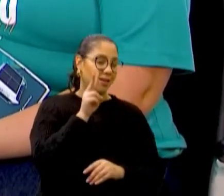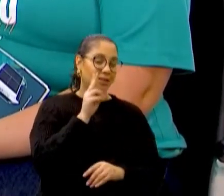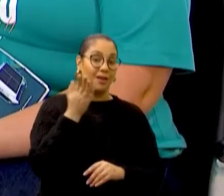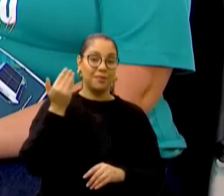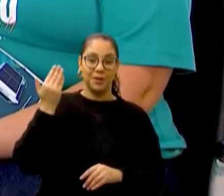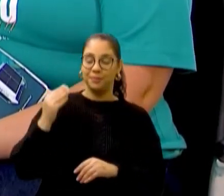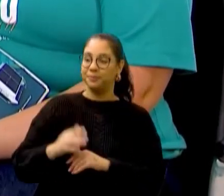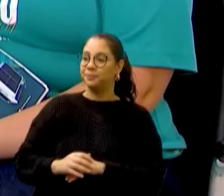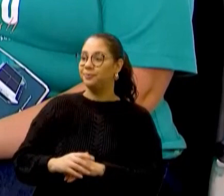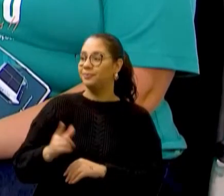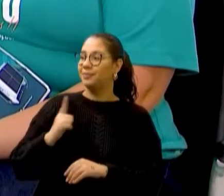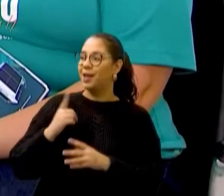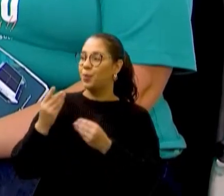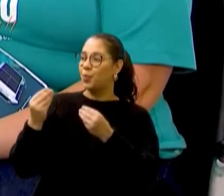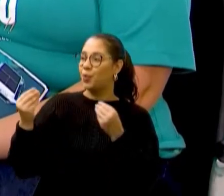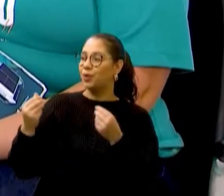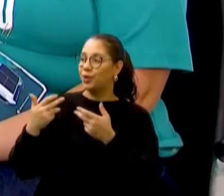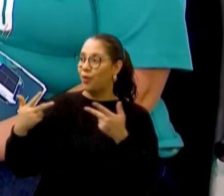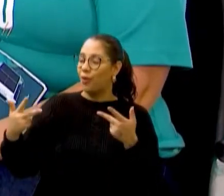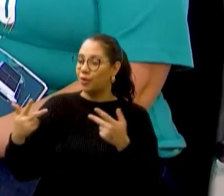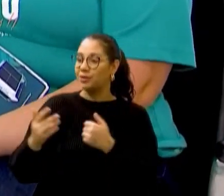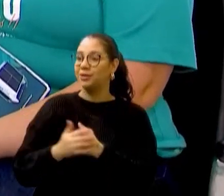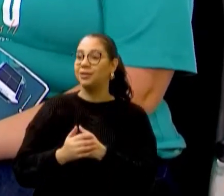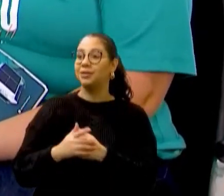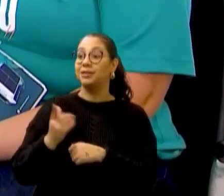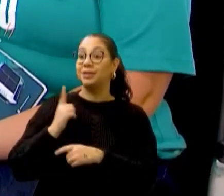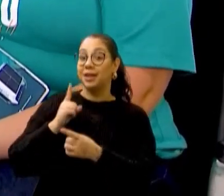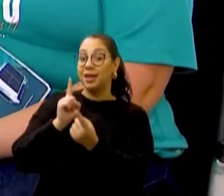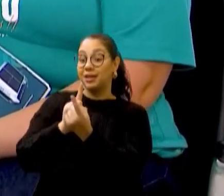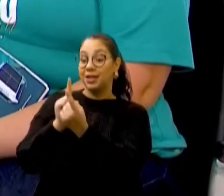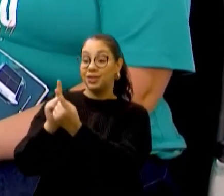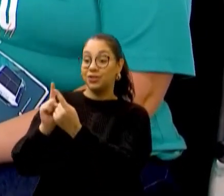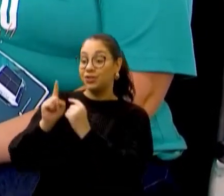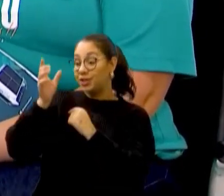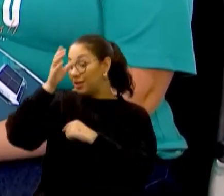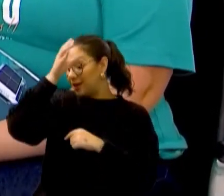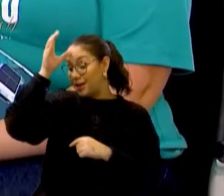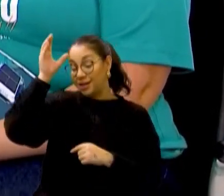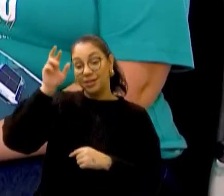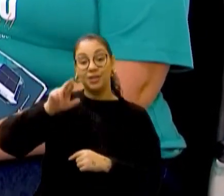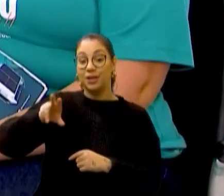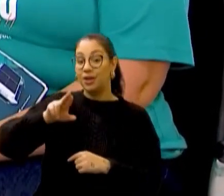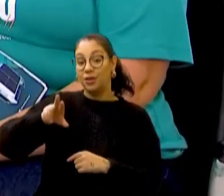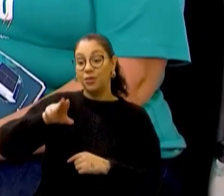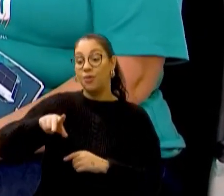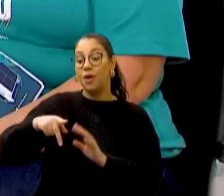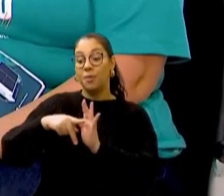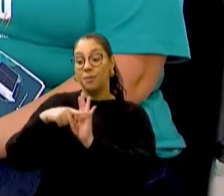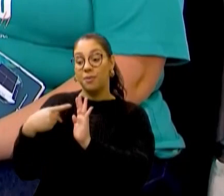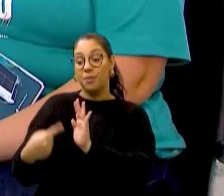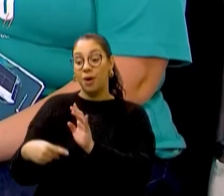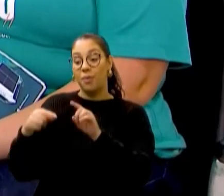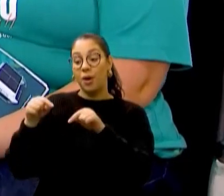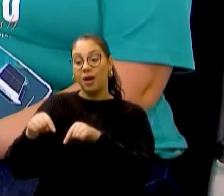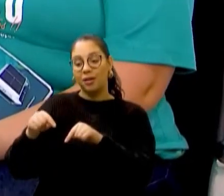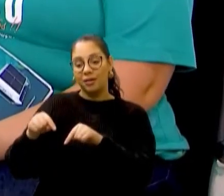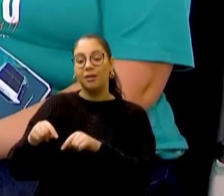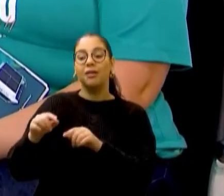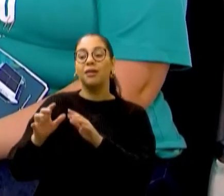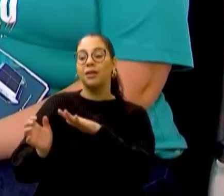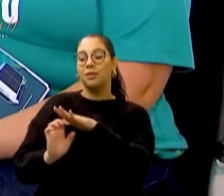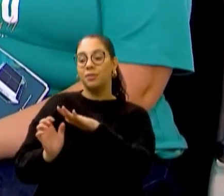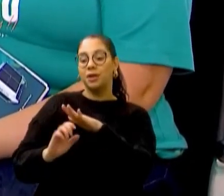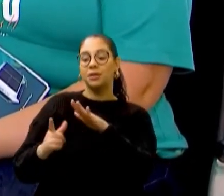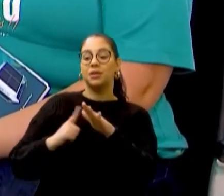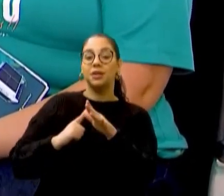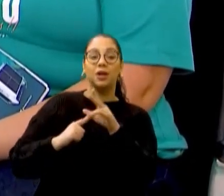você lembra tem muita coisa né tem é assim a gente atende até clientes que não são clientes da cobrisas exatamente então